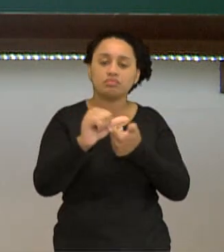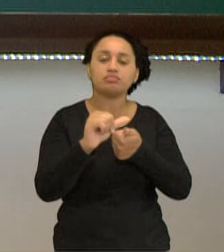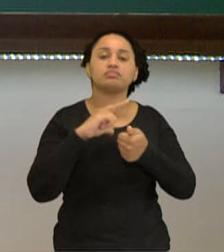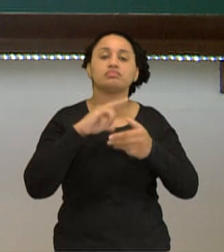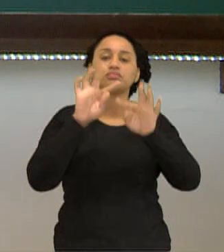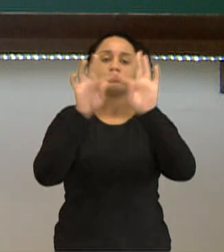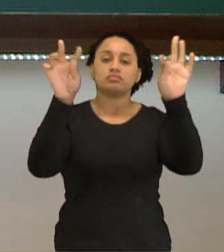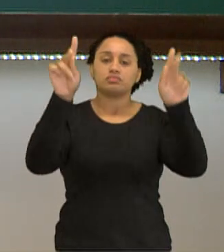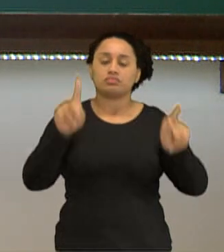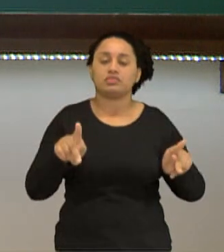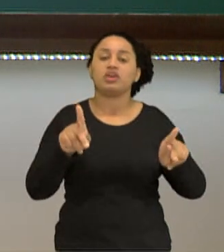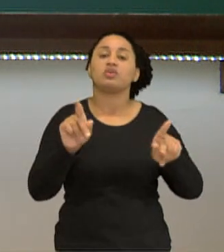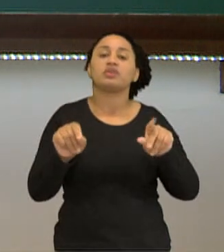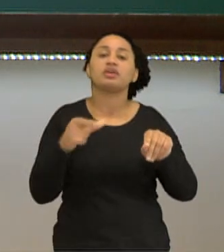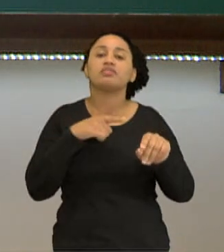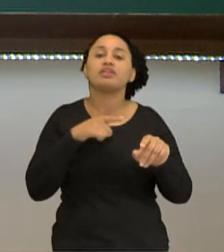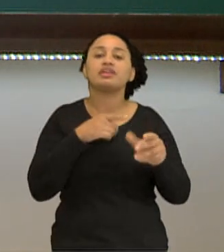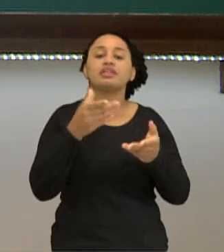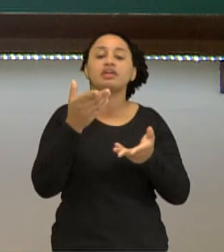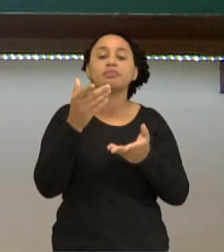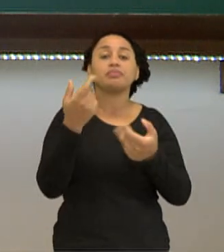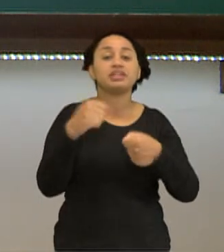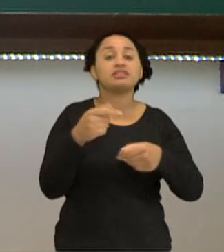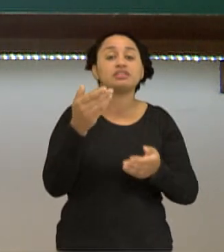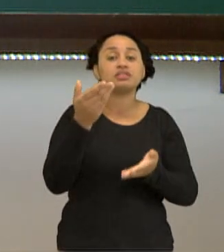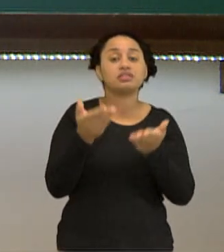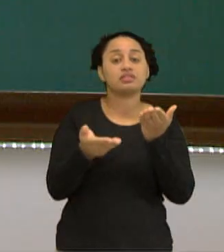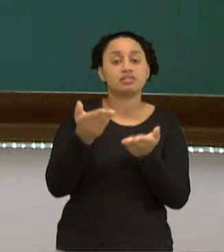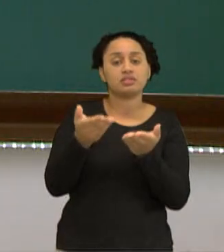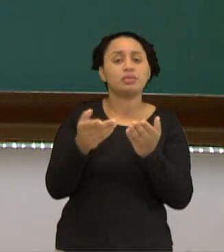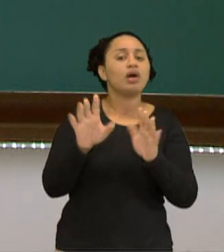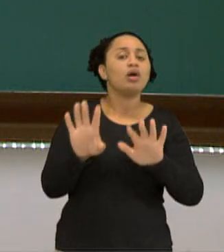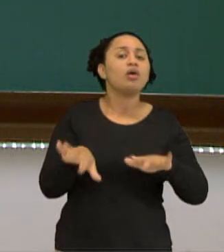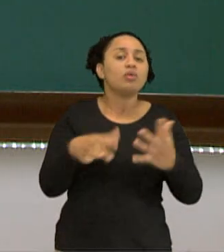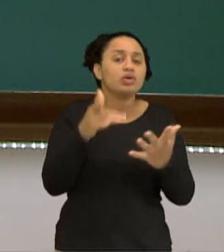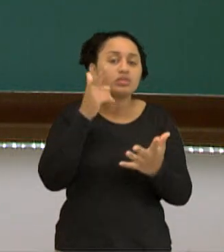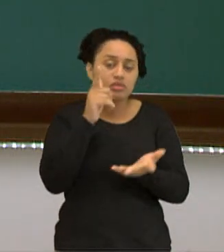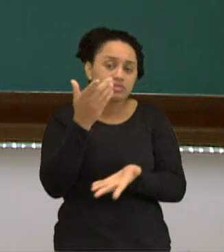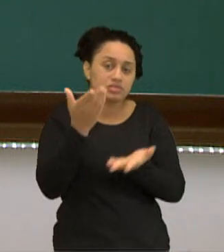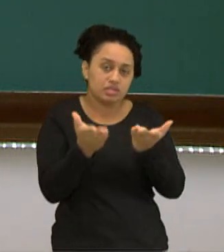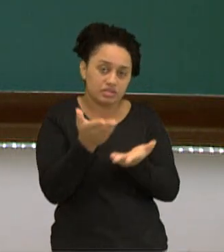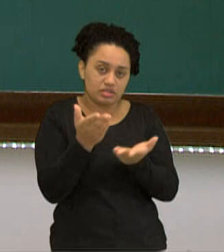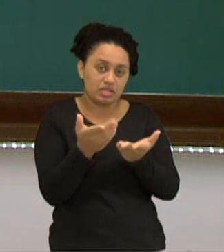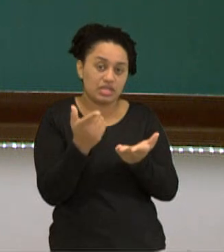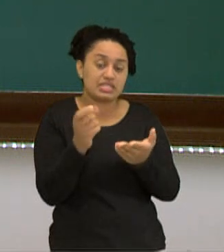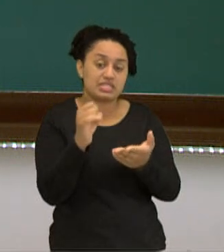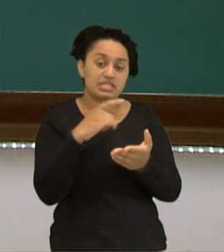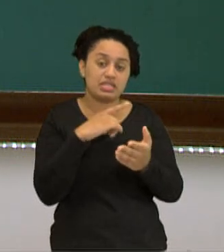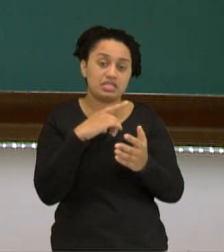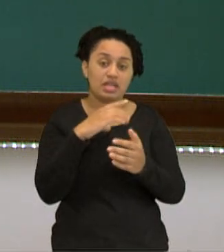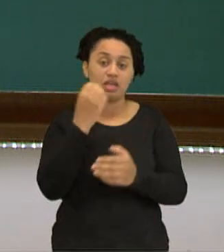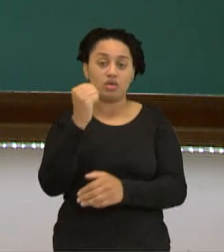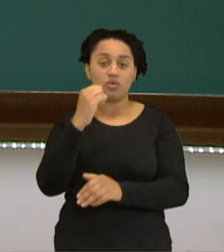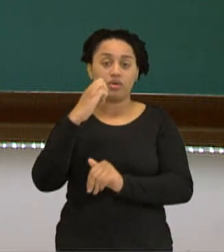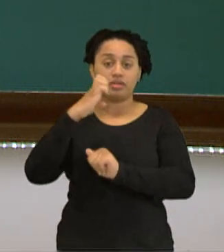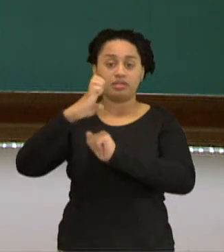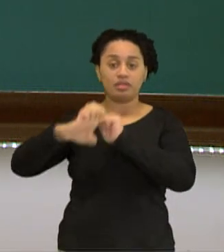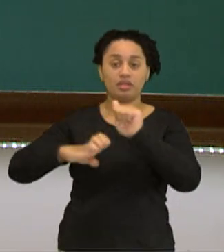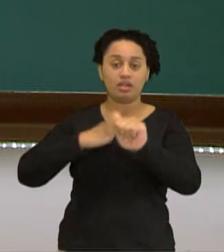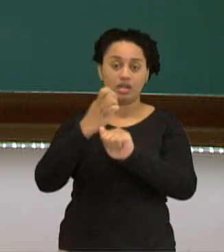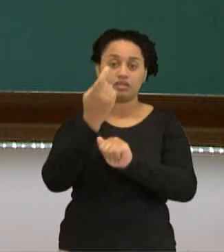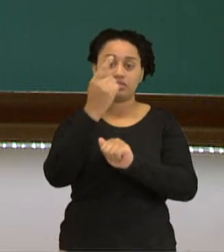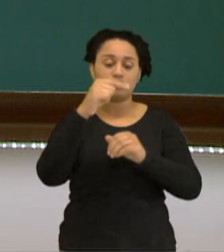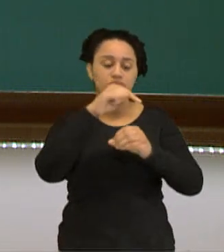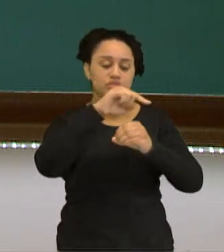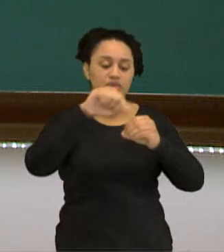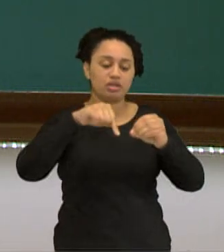eles tendem a alcançar a estabilidade. Quando que um elemento alcança a estabilidade? Quando ele tem 8 elétrons na última camada.